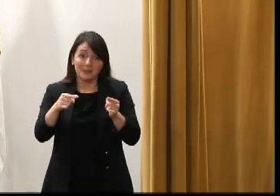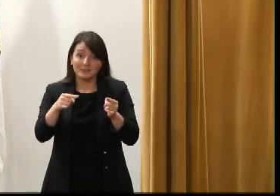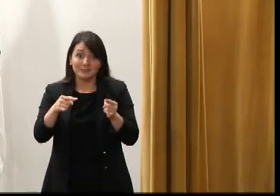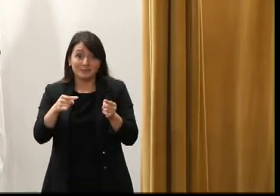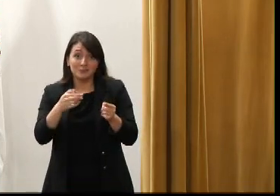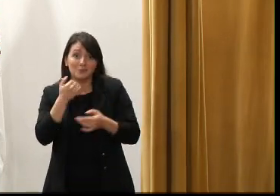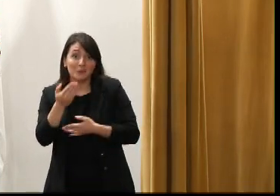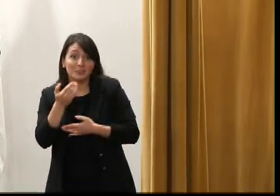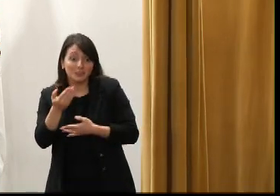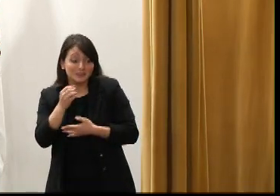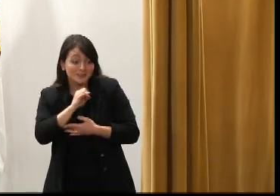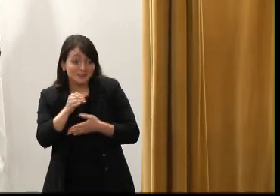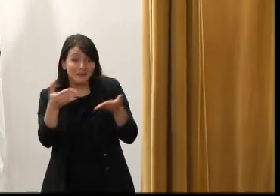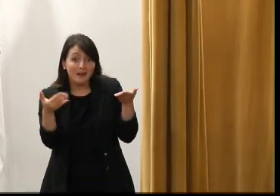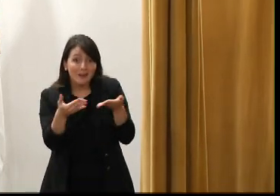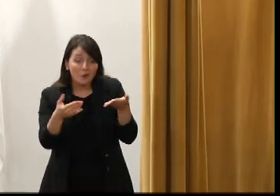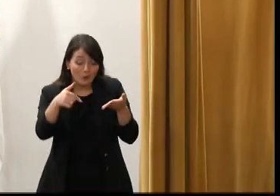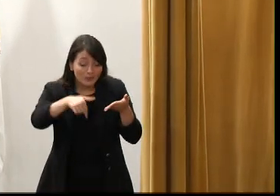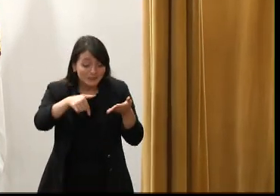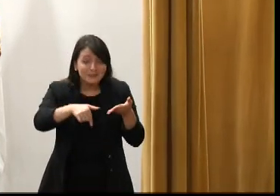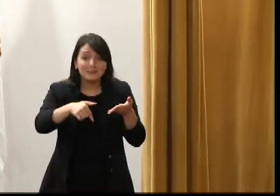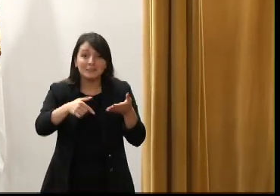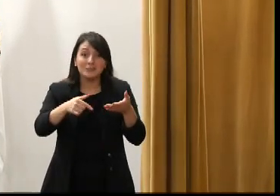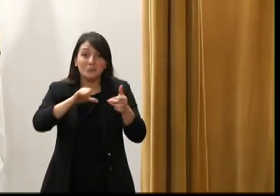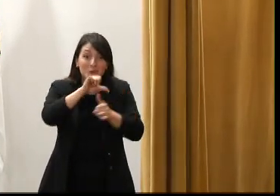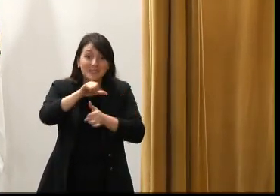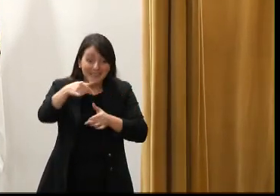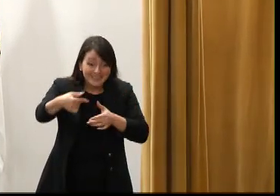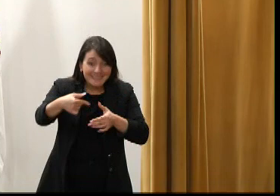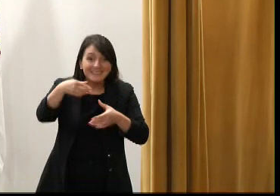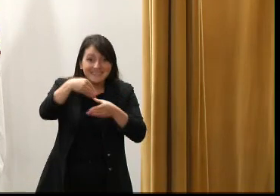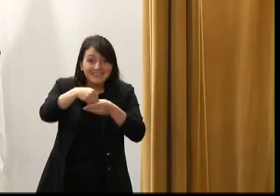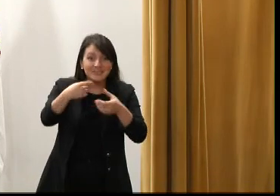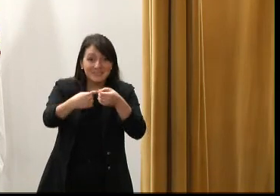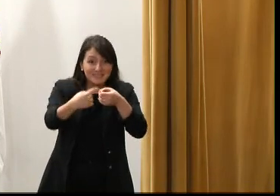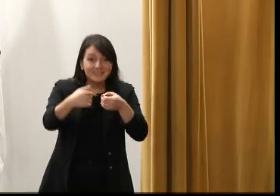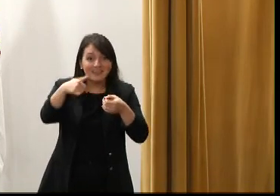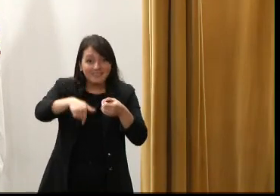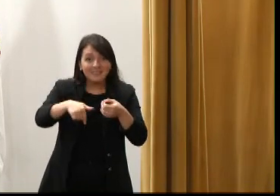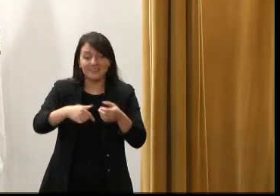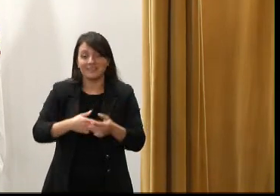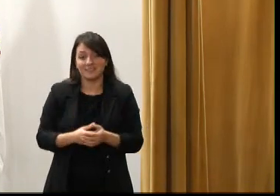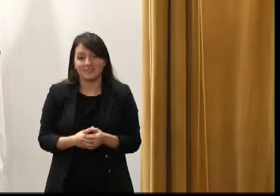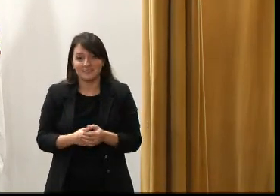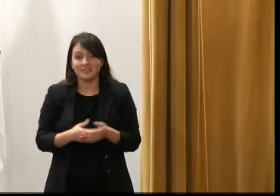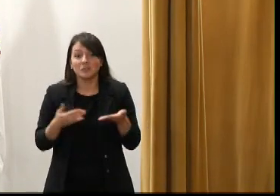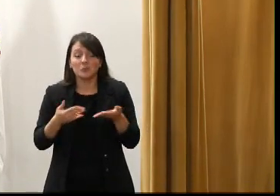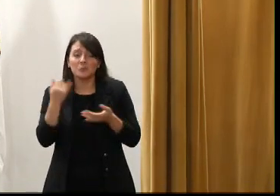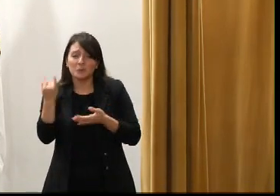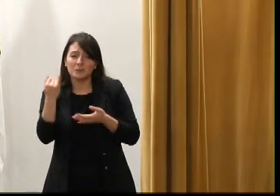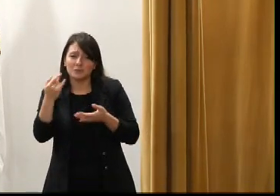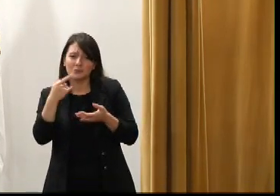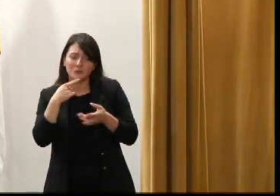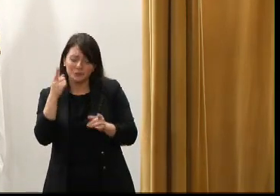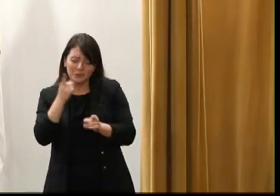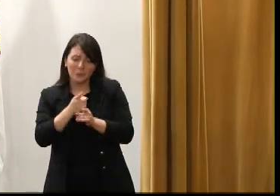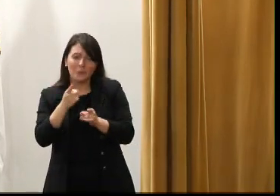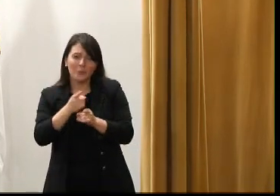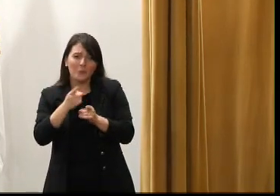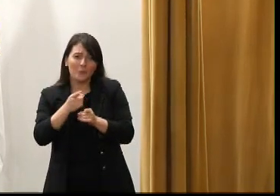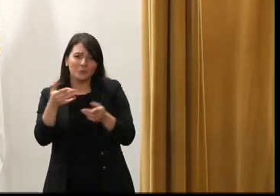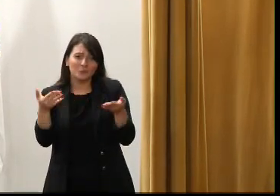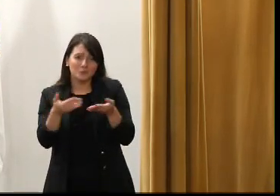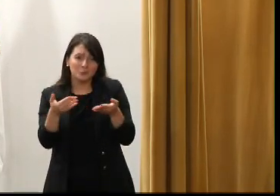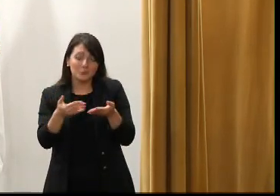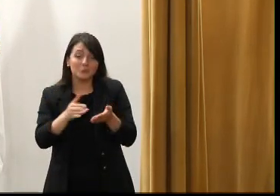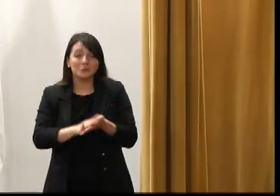se nós não mudarmos localmente. Isso nos leva, então, ao importante temário dessa conferência municipal, que é, bom, o que